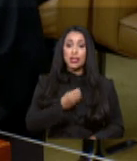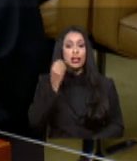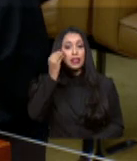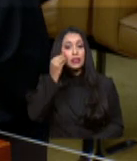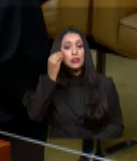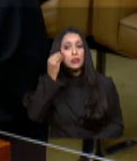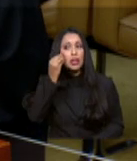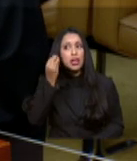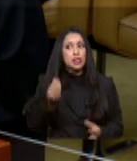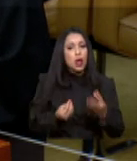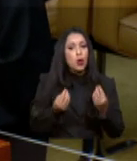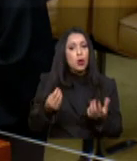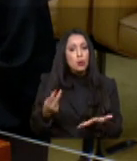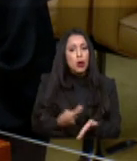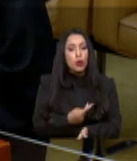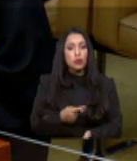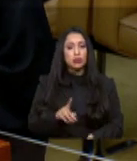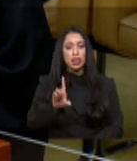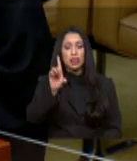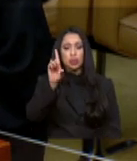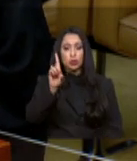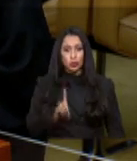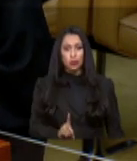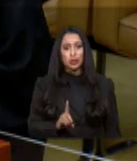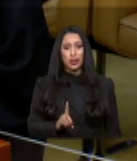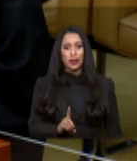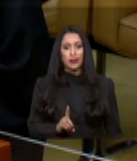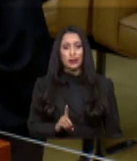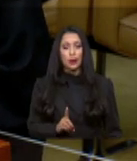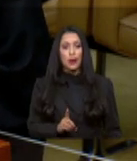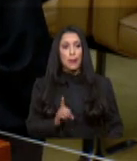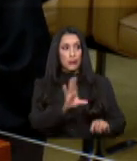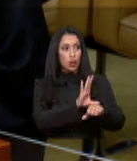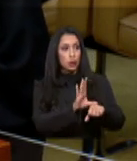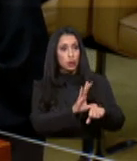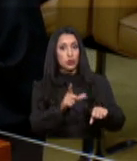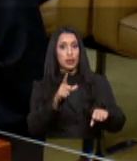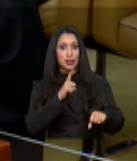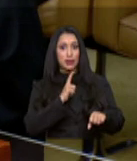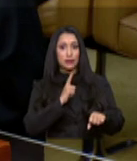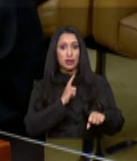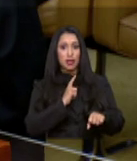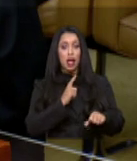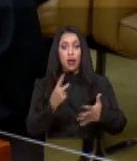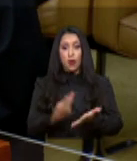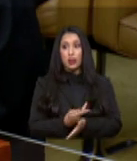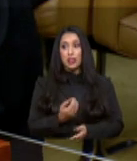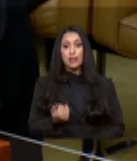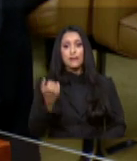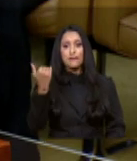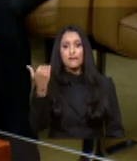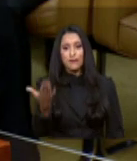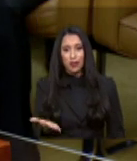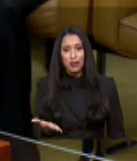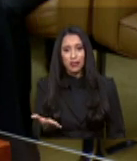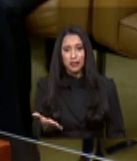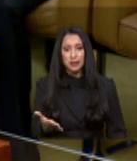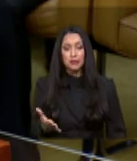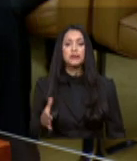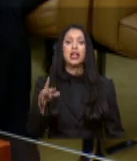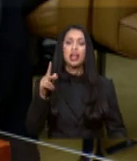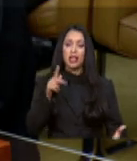direito é colocado em prática, o desafio de fazer com que essa Constituição ganhe vida lá fora, para transformar a